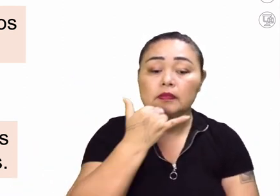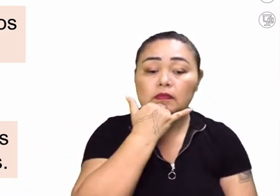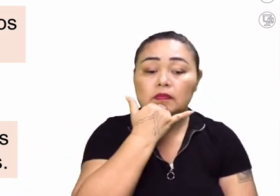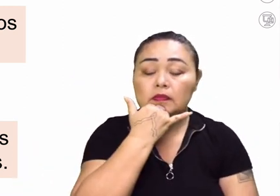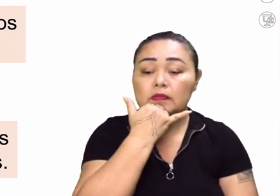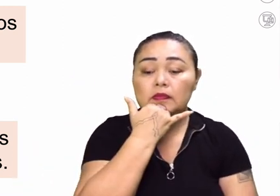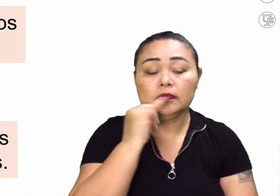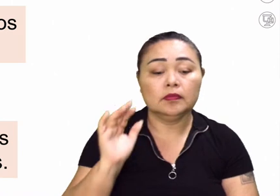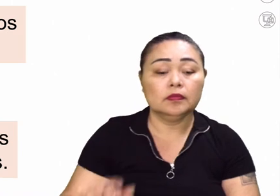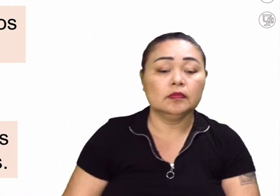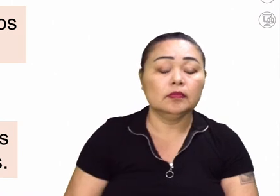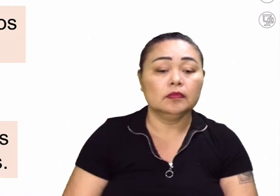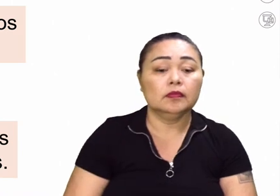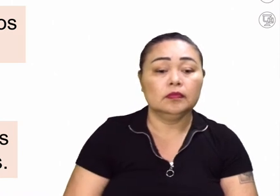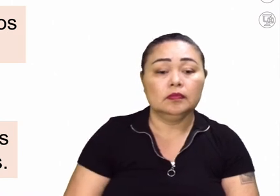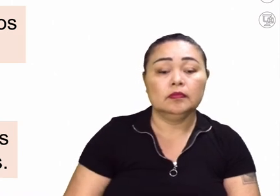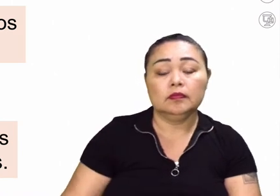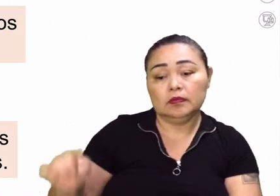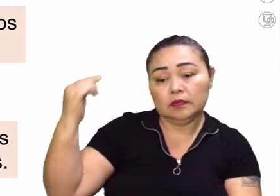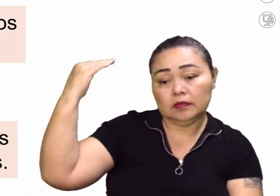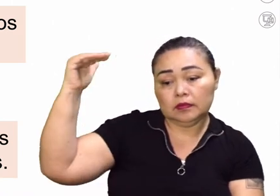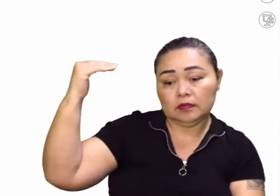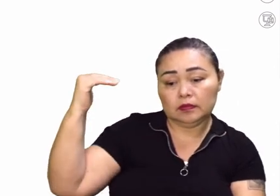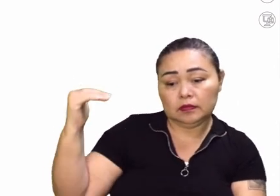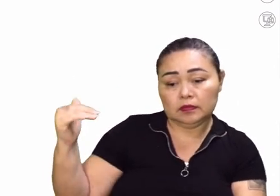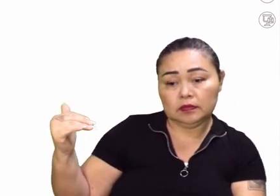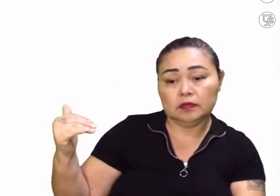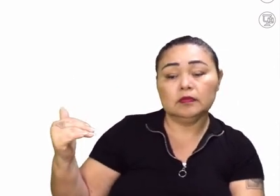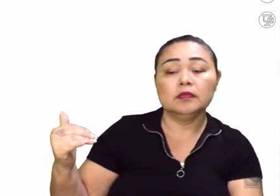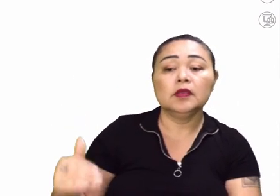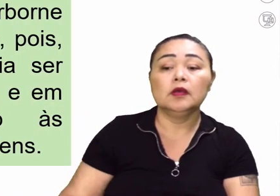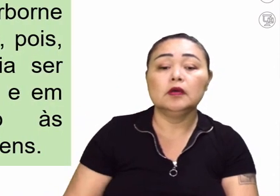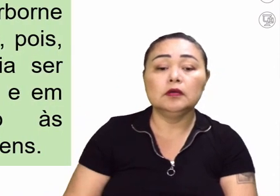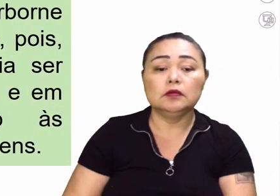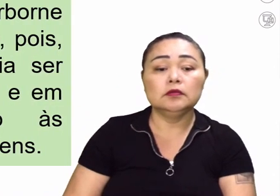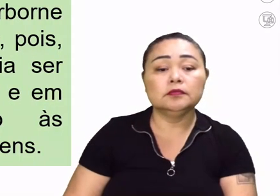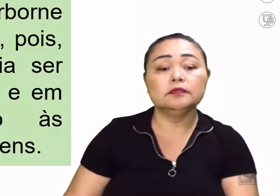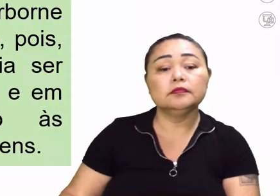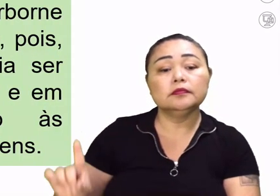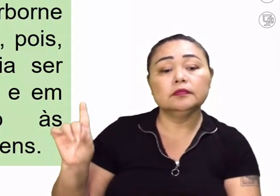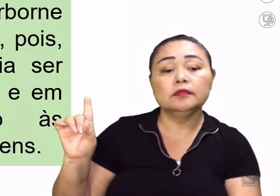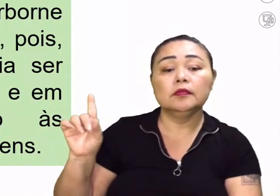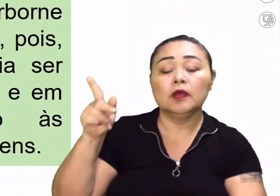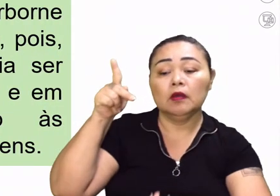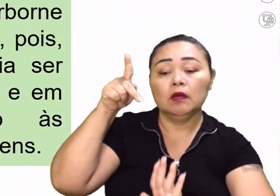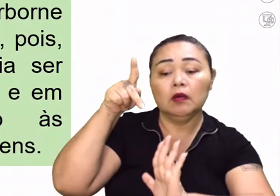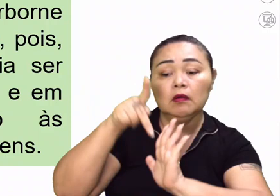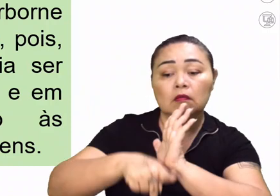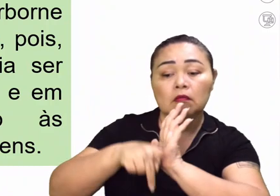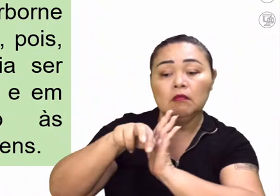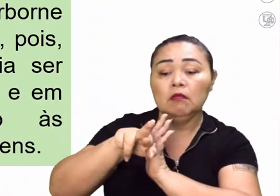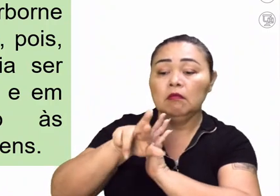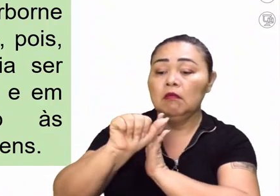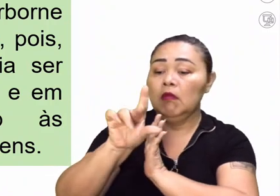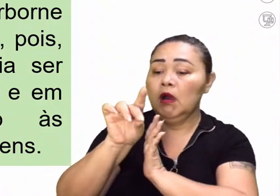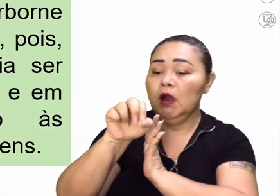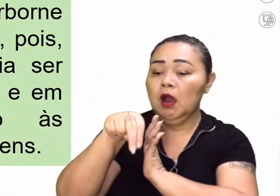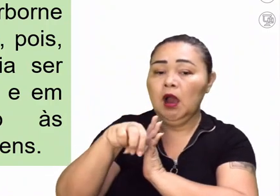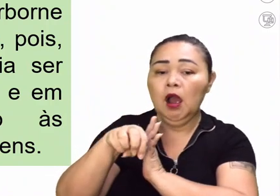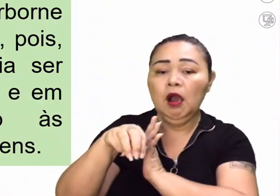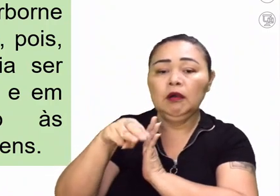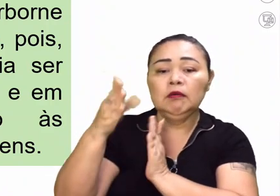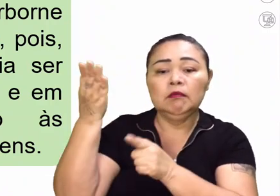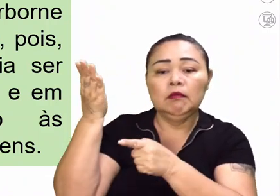desculpa são os critérios adotados aí né Então esse projeto